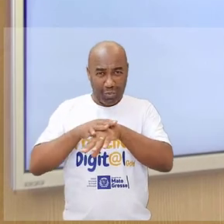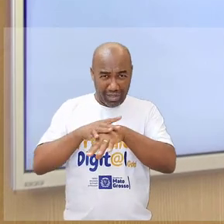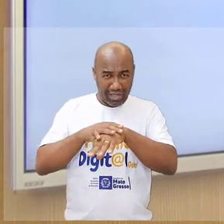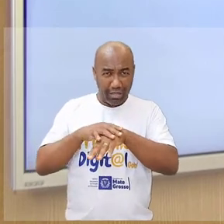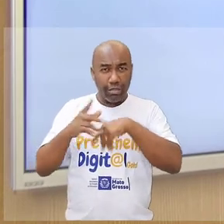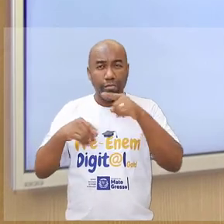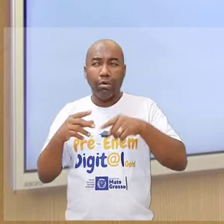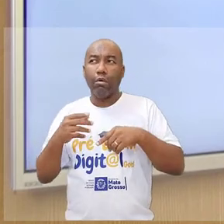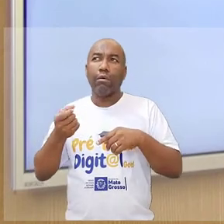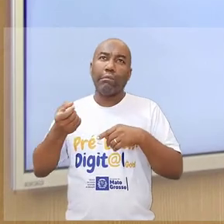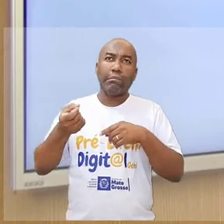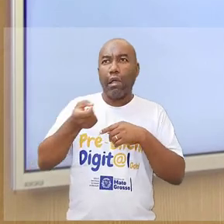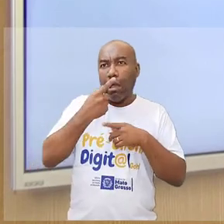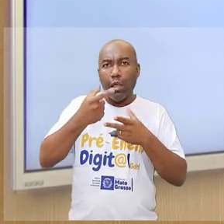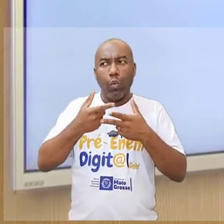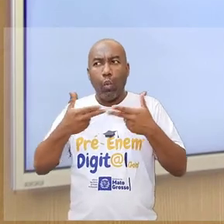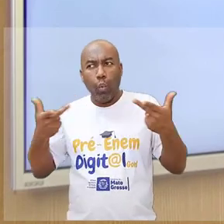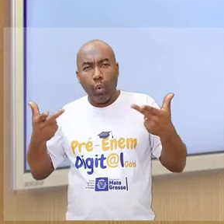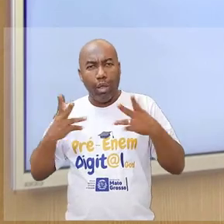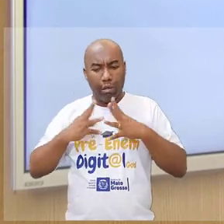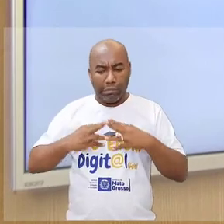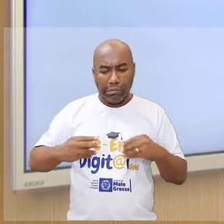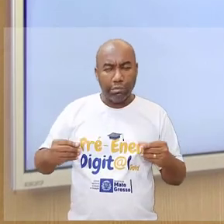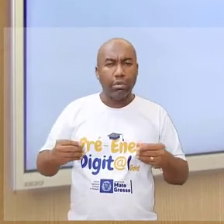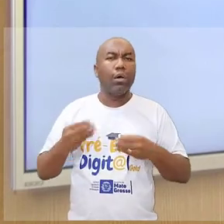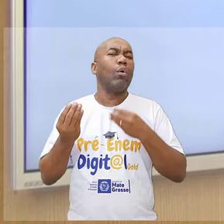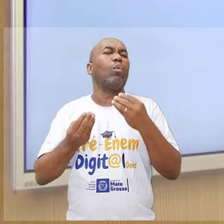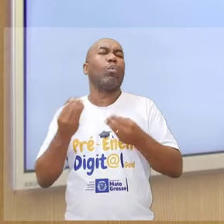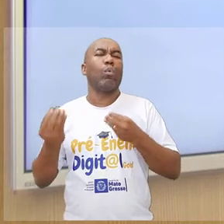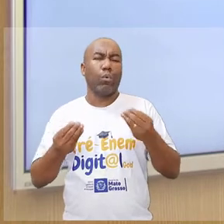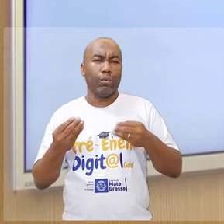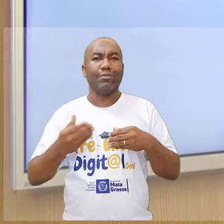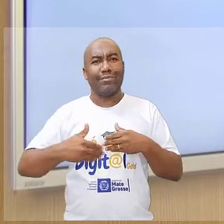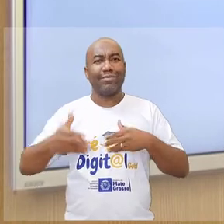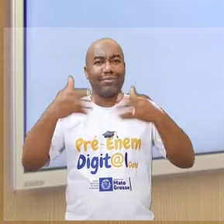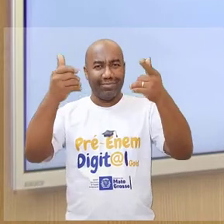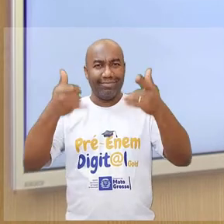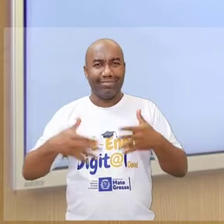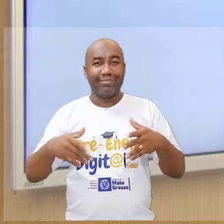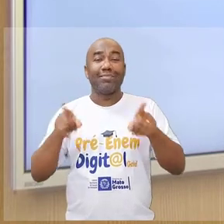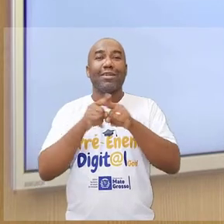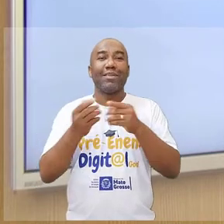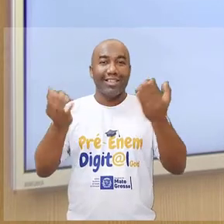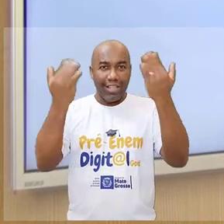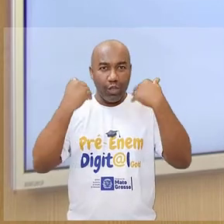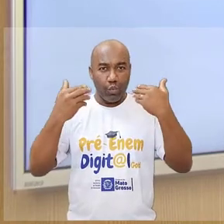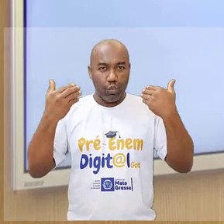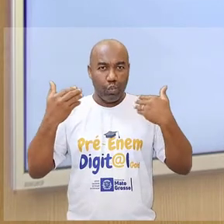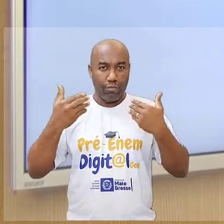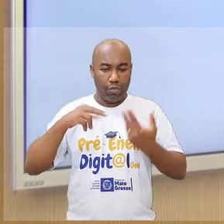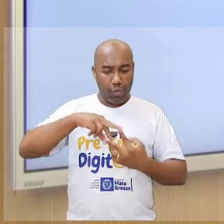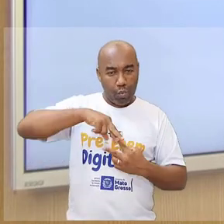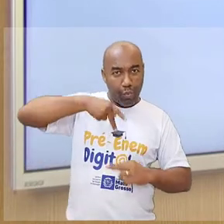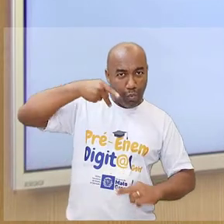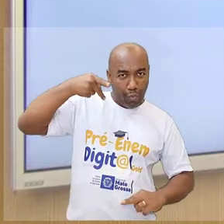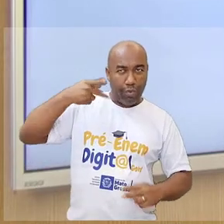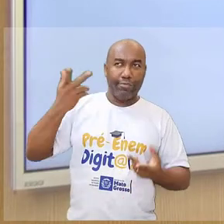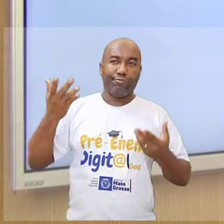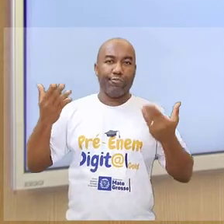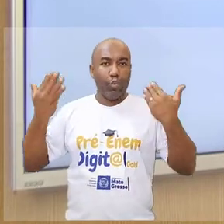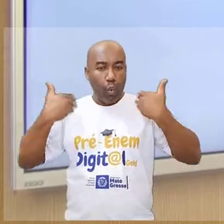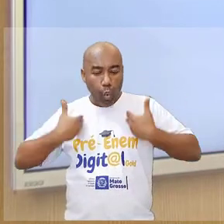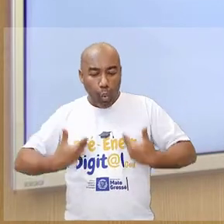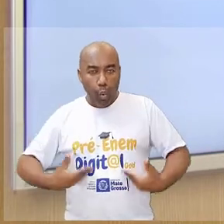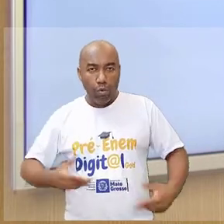a necessidade de você entender como o nosso organismo faz o